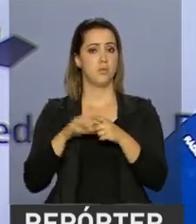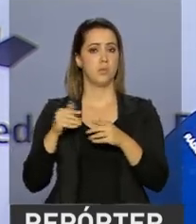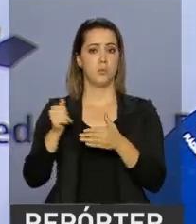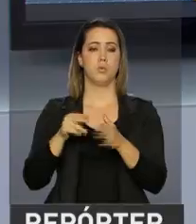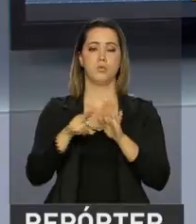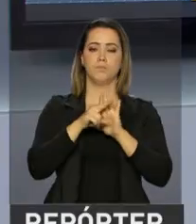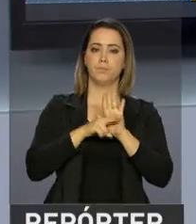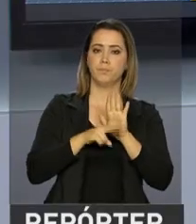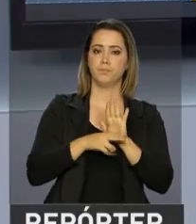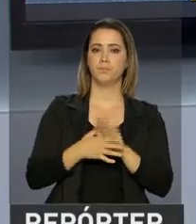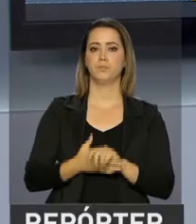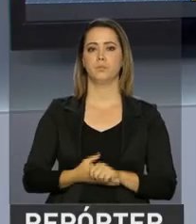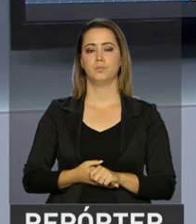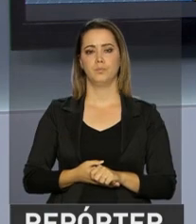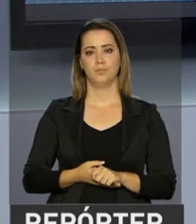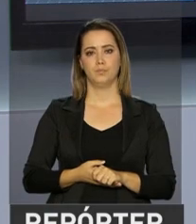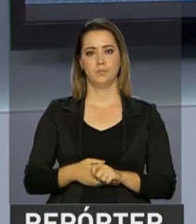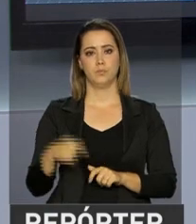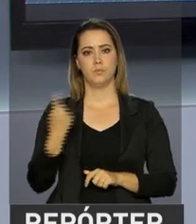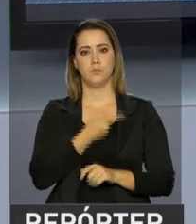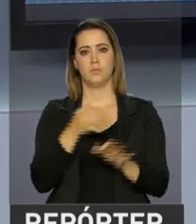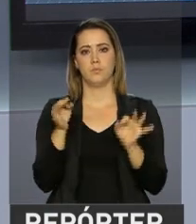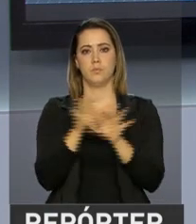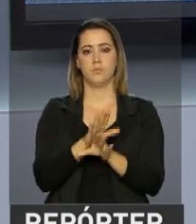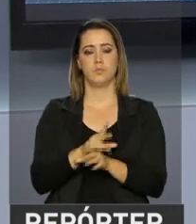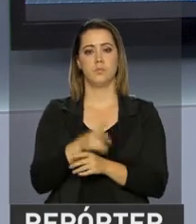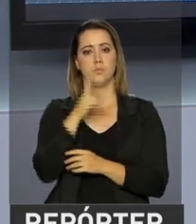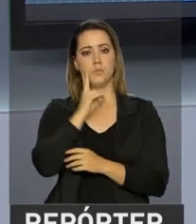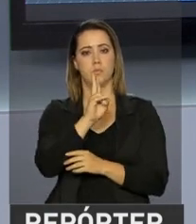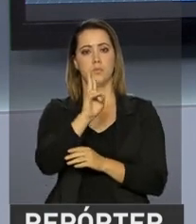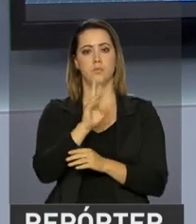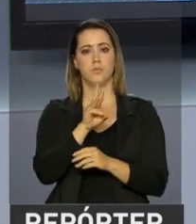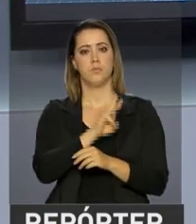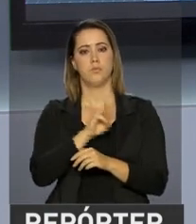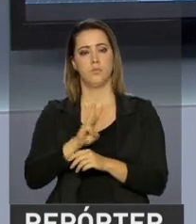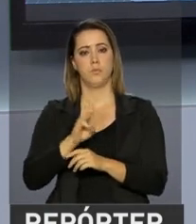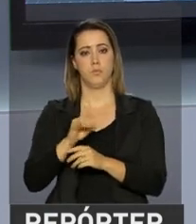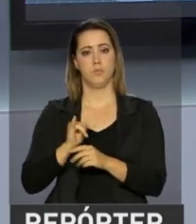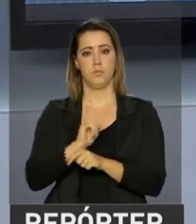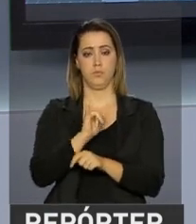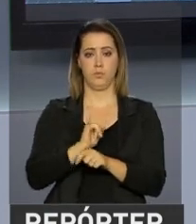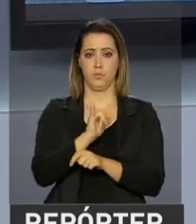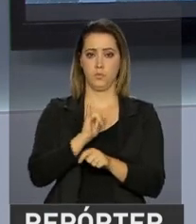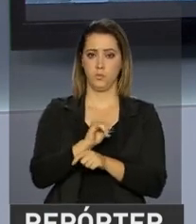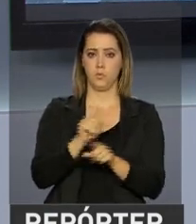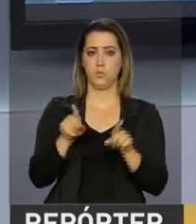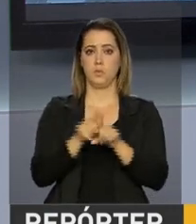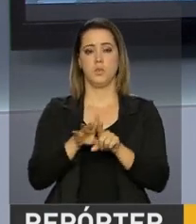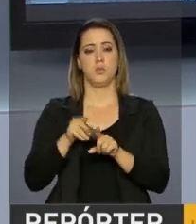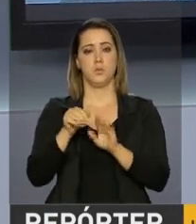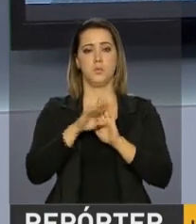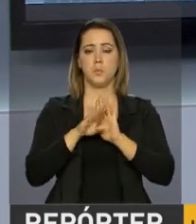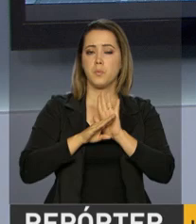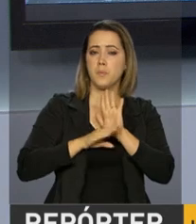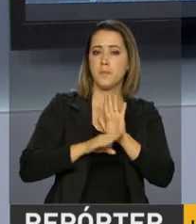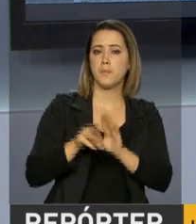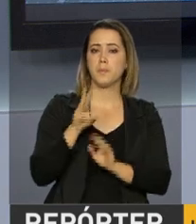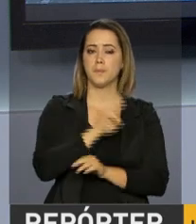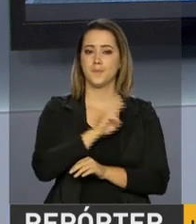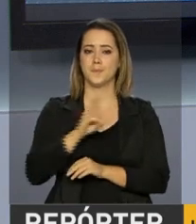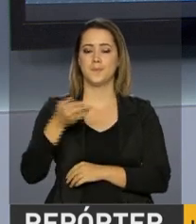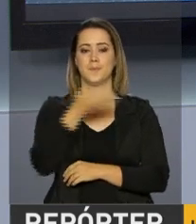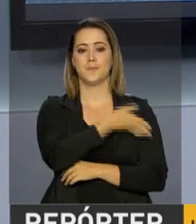adotados o repórter nbr fica por aqui você pode rever as nossas reportagens no youtube e toda a programação